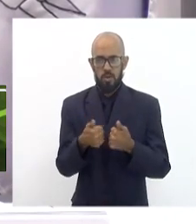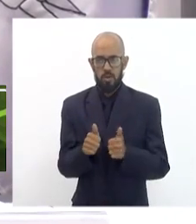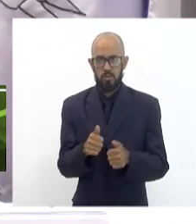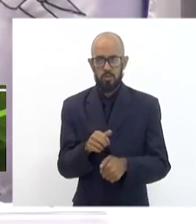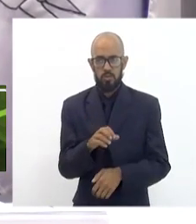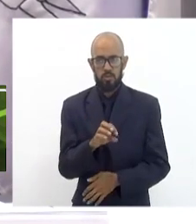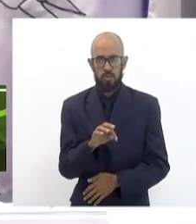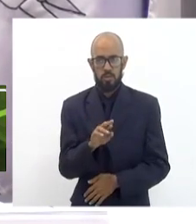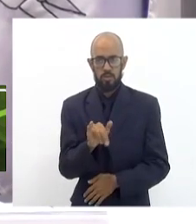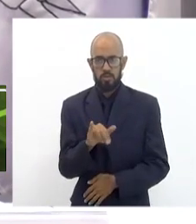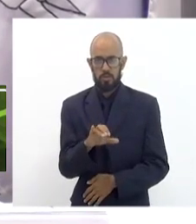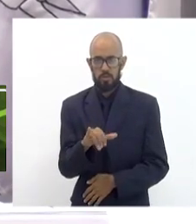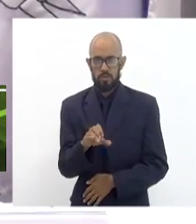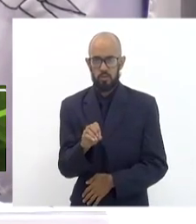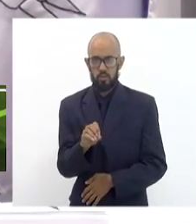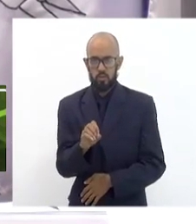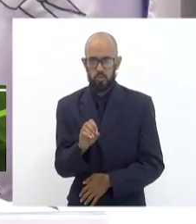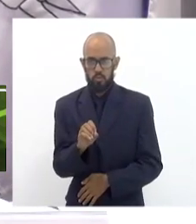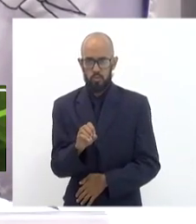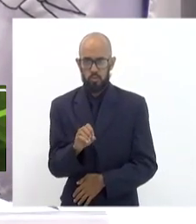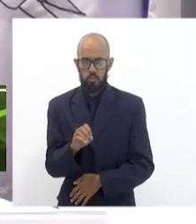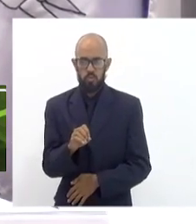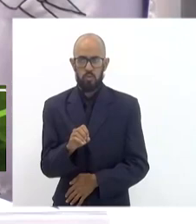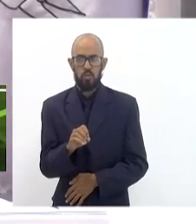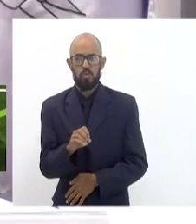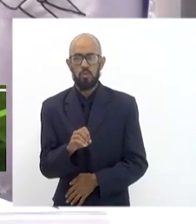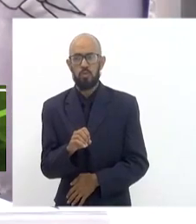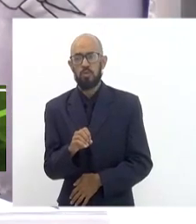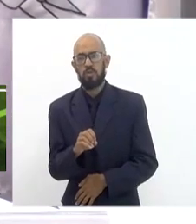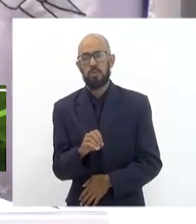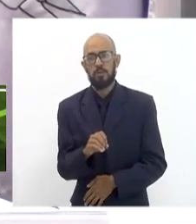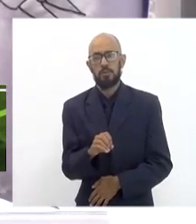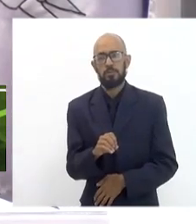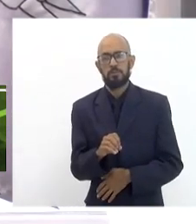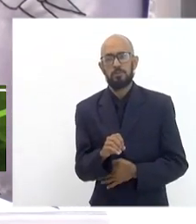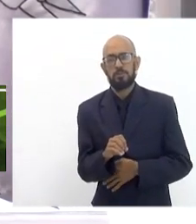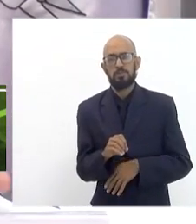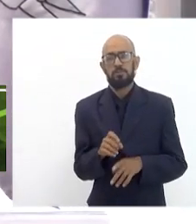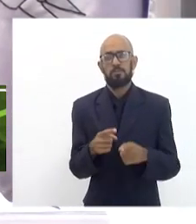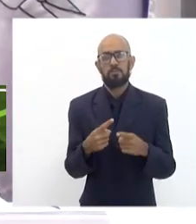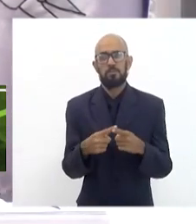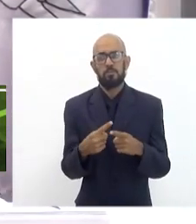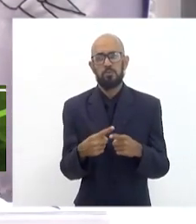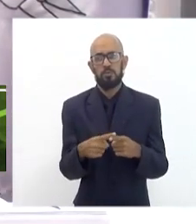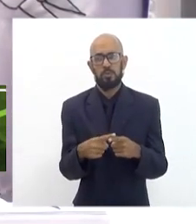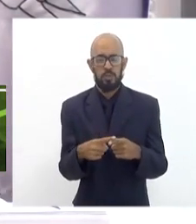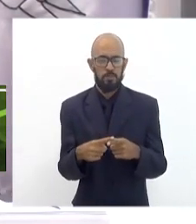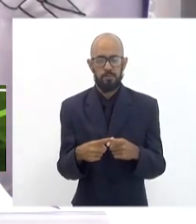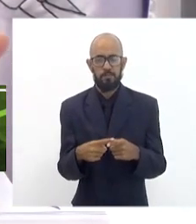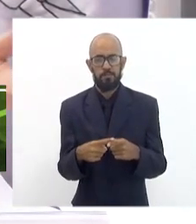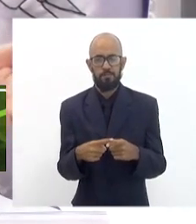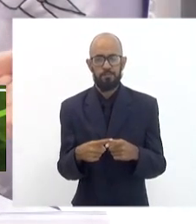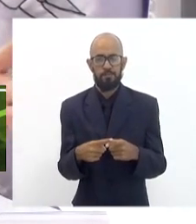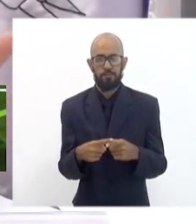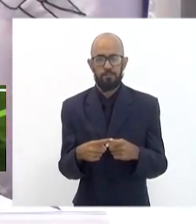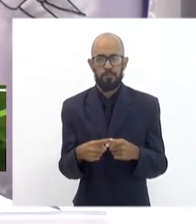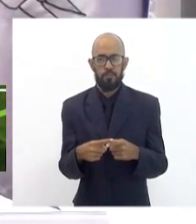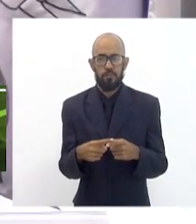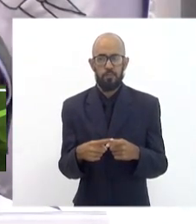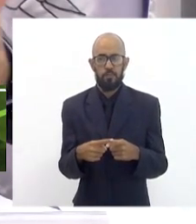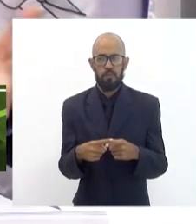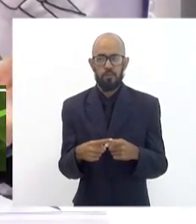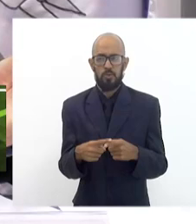darcísio esturricando é o que é e o estado